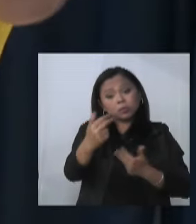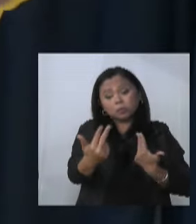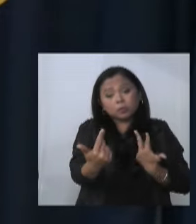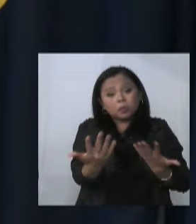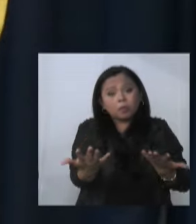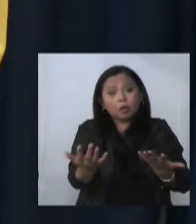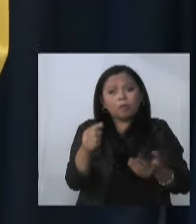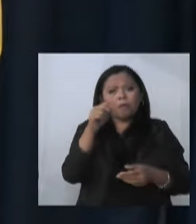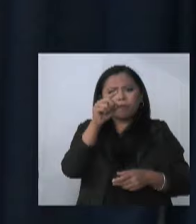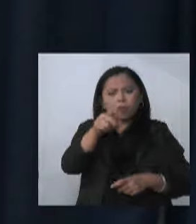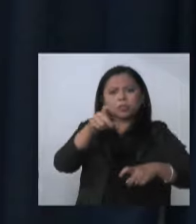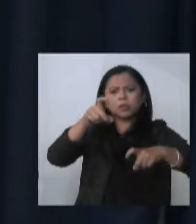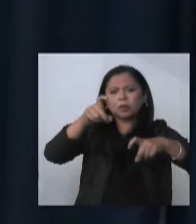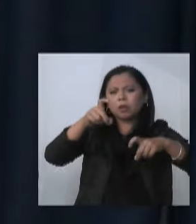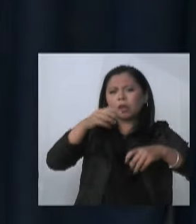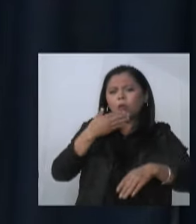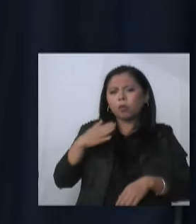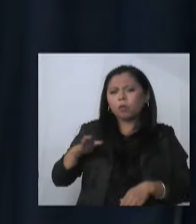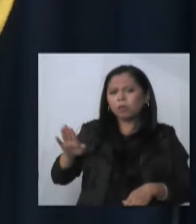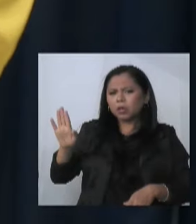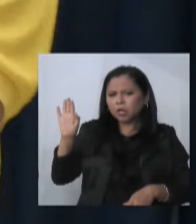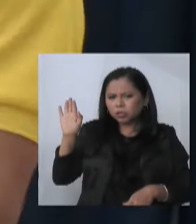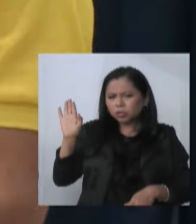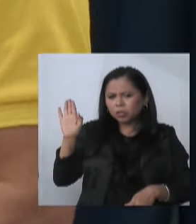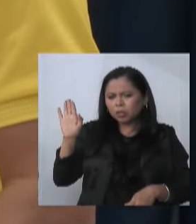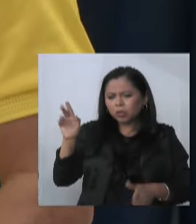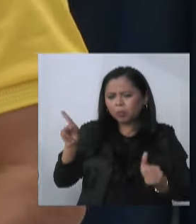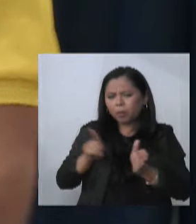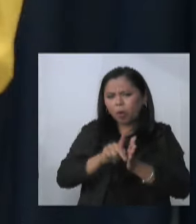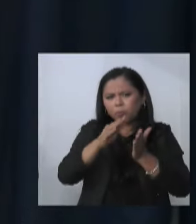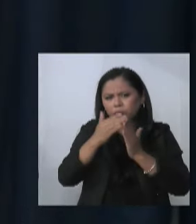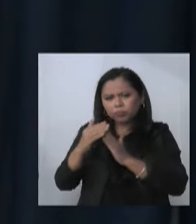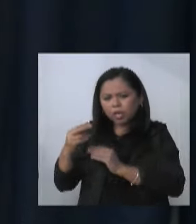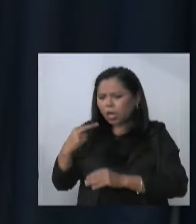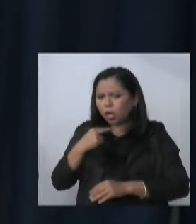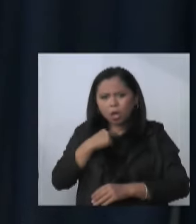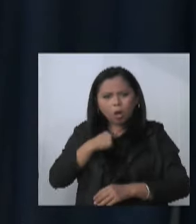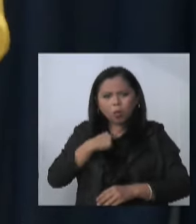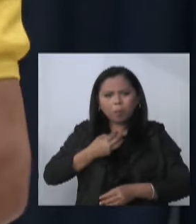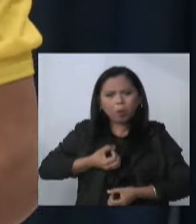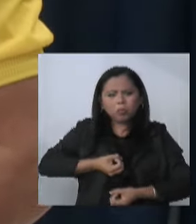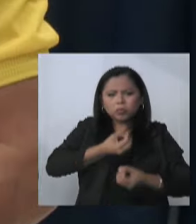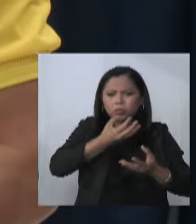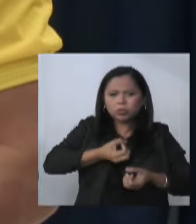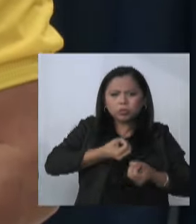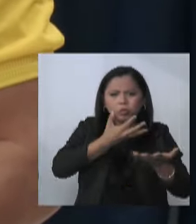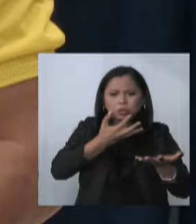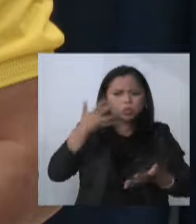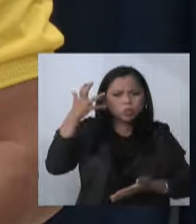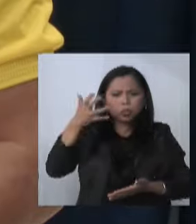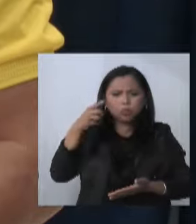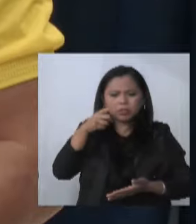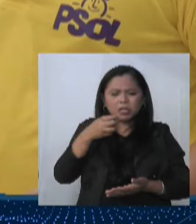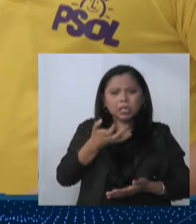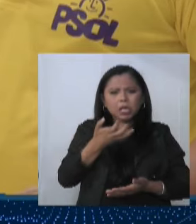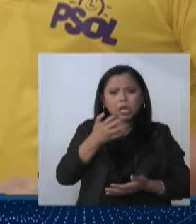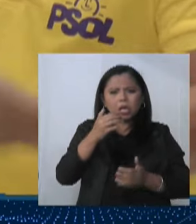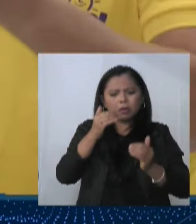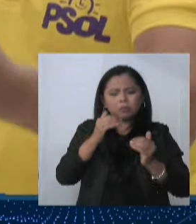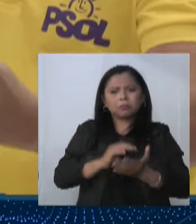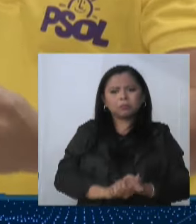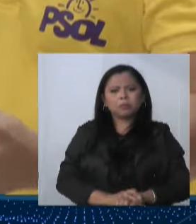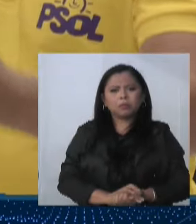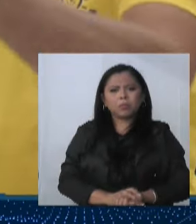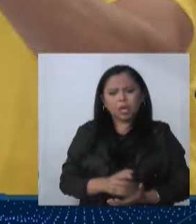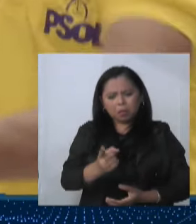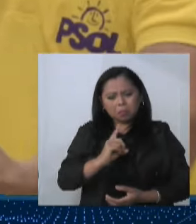periférico de Teresina não pode vir pra cá fazer um discurso que quer intimidar da maneira que você quer me intimidar aqui? Calma